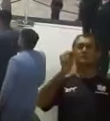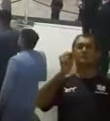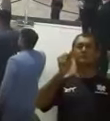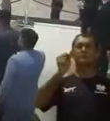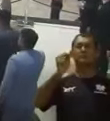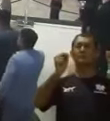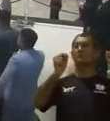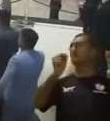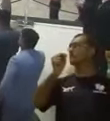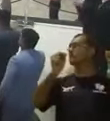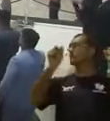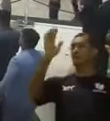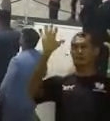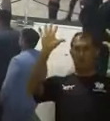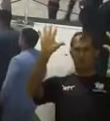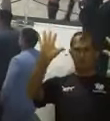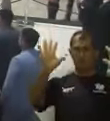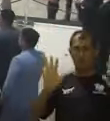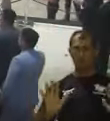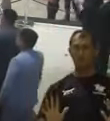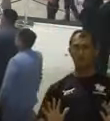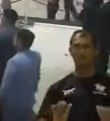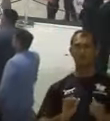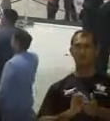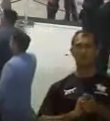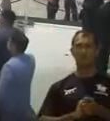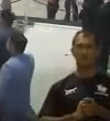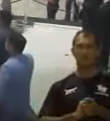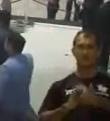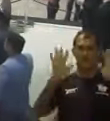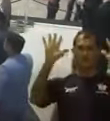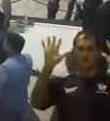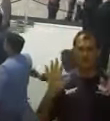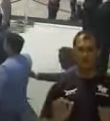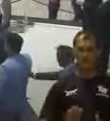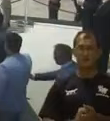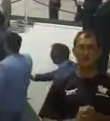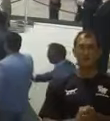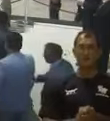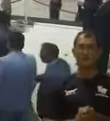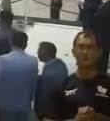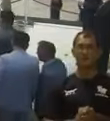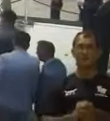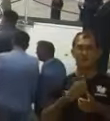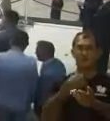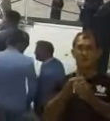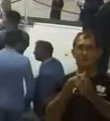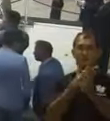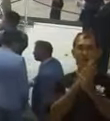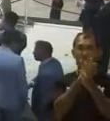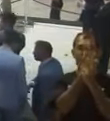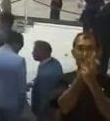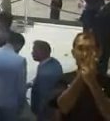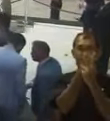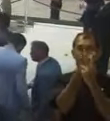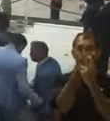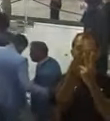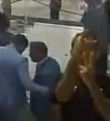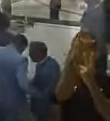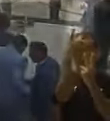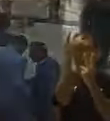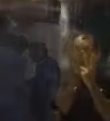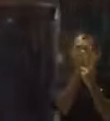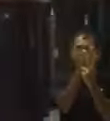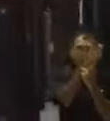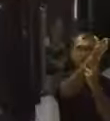abaixe suas mãos, por favor, e deixa-me eu dirigir a duas classes de pessoas hoje aqui. Eu quero